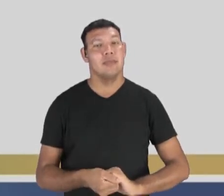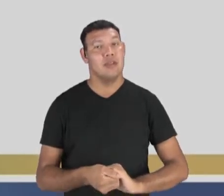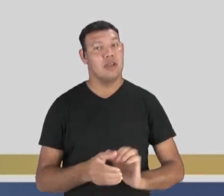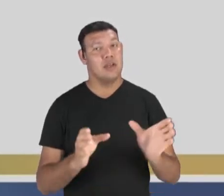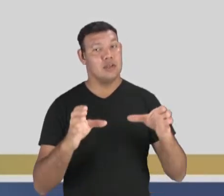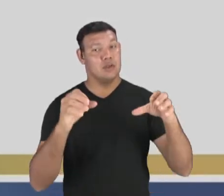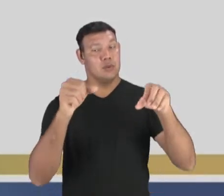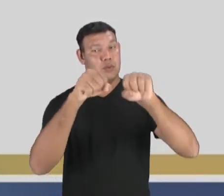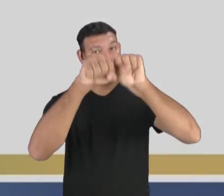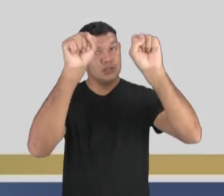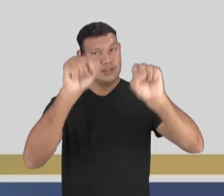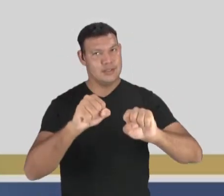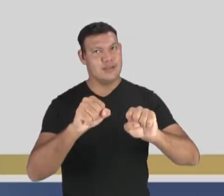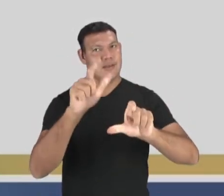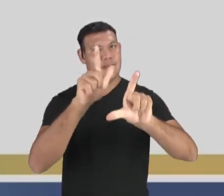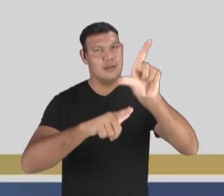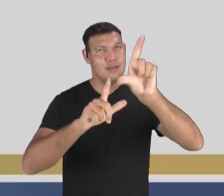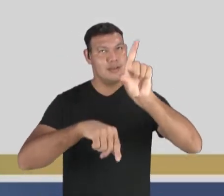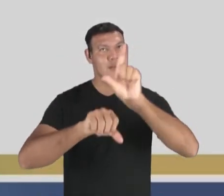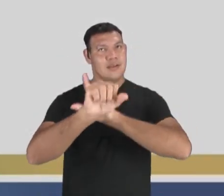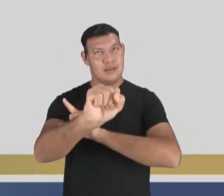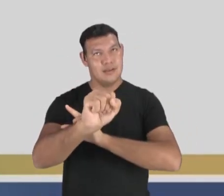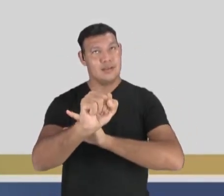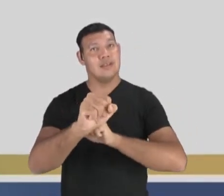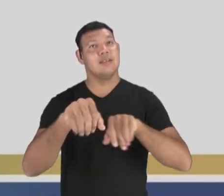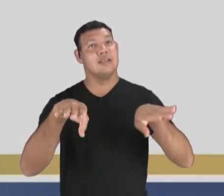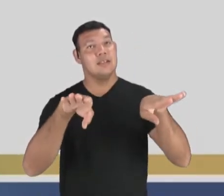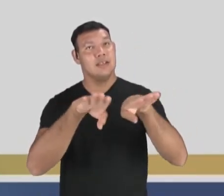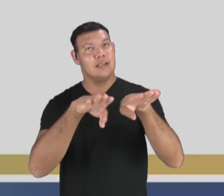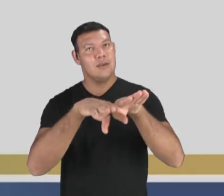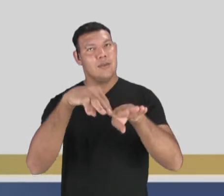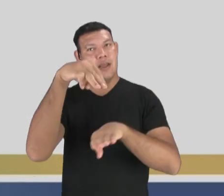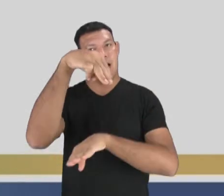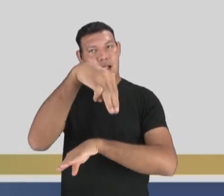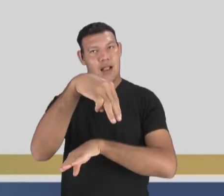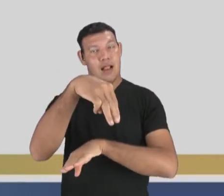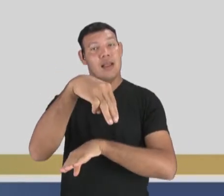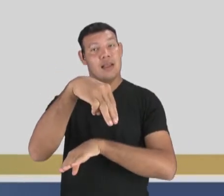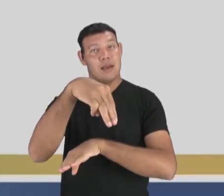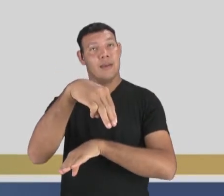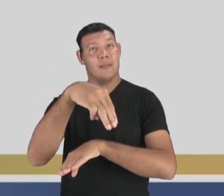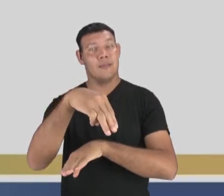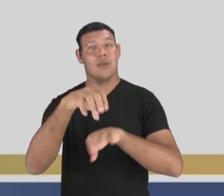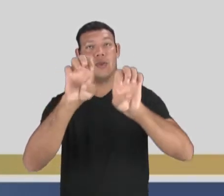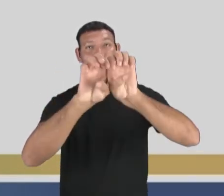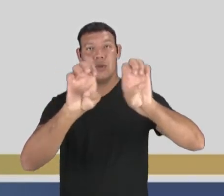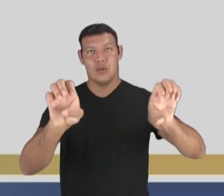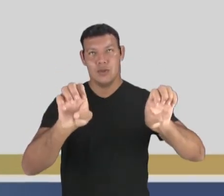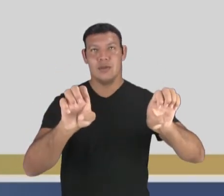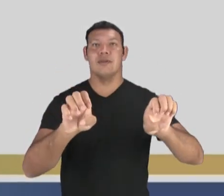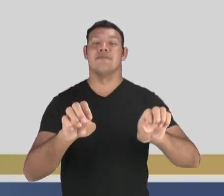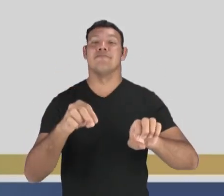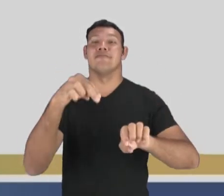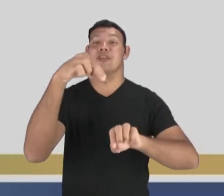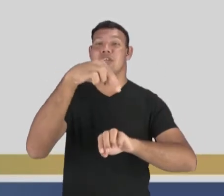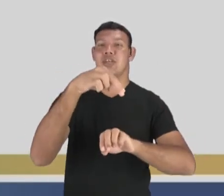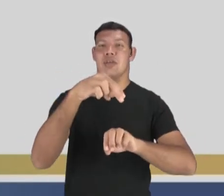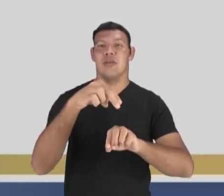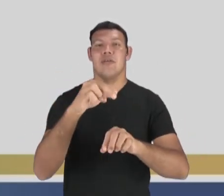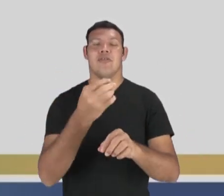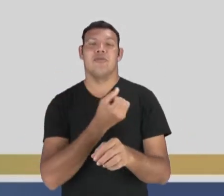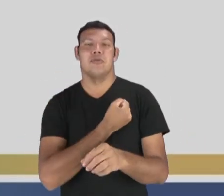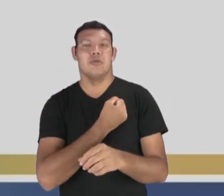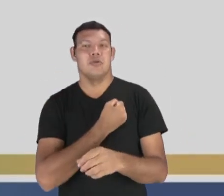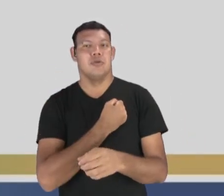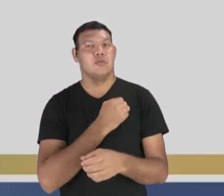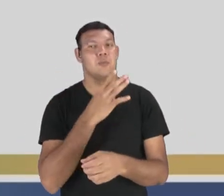S de m equações com n incógnita pode ser, de modo geral, representado da seguinte maneira. Então, vocês